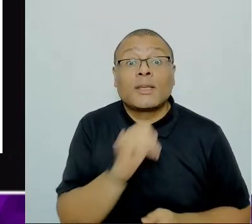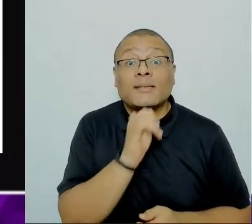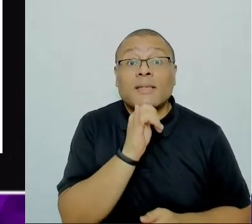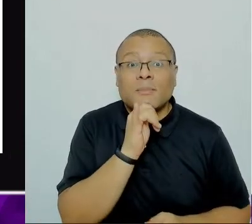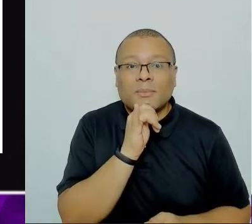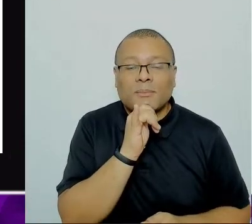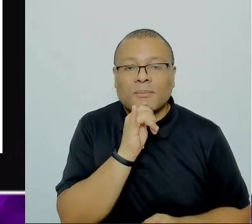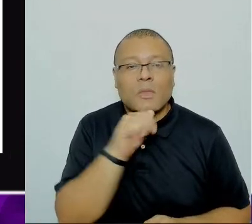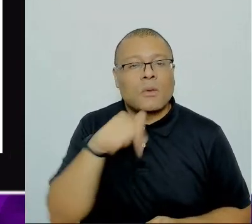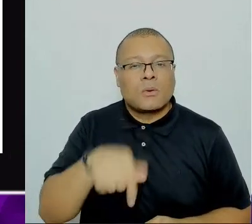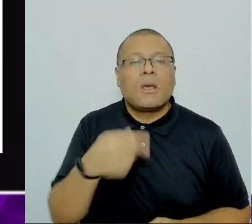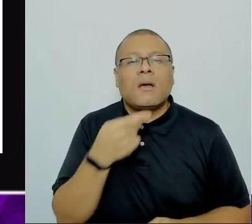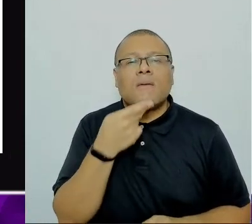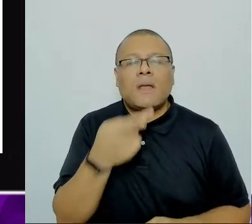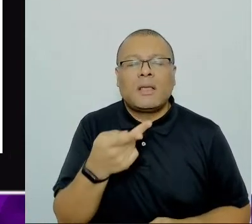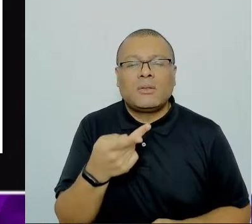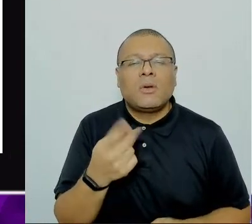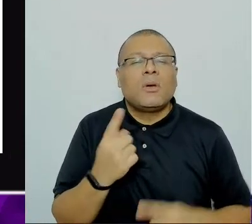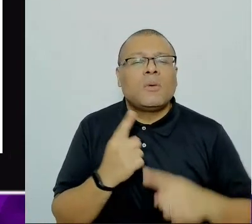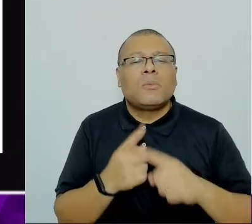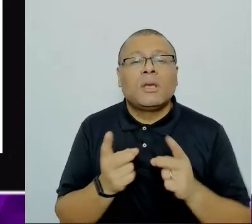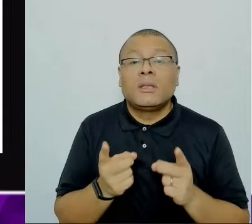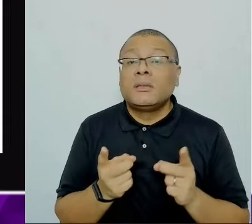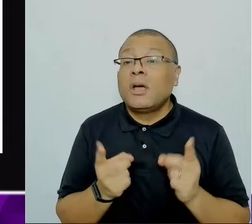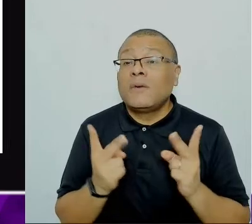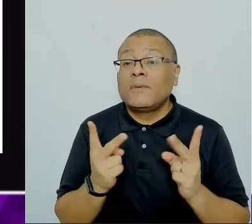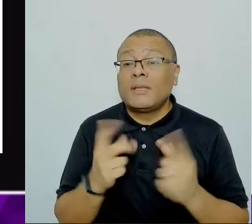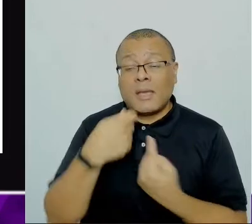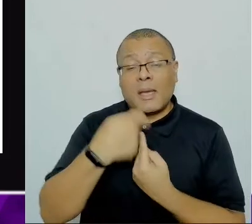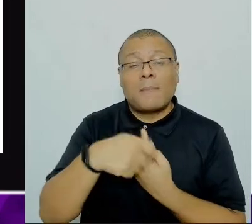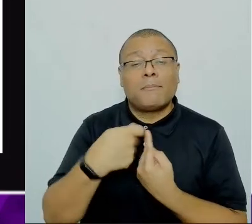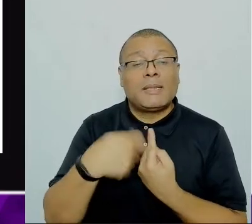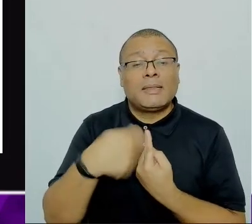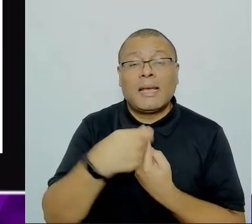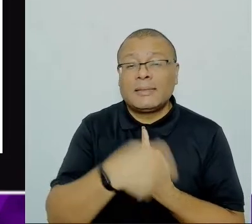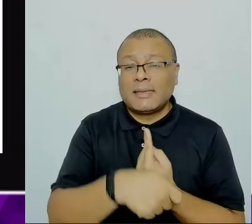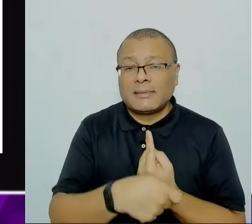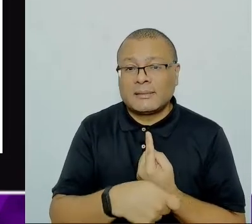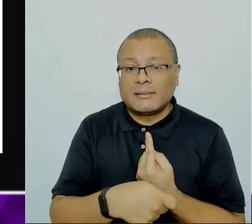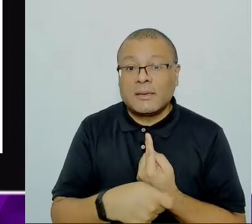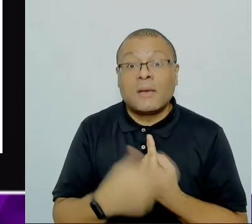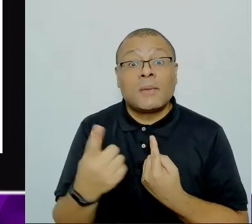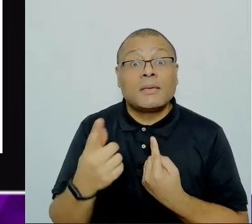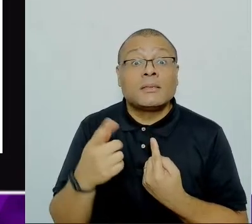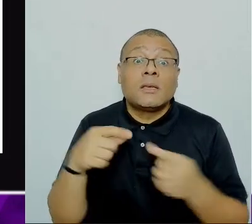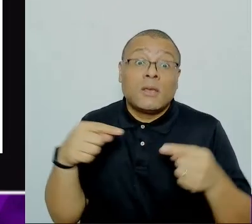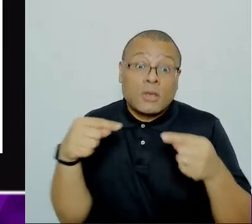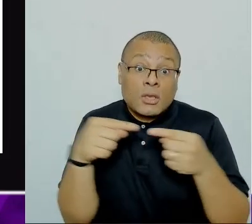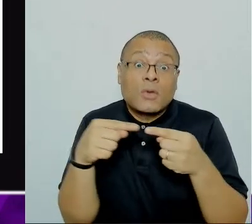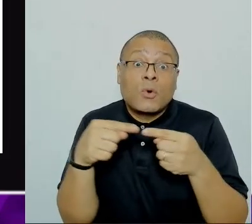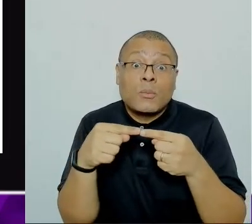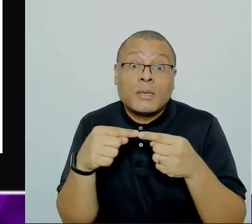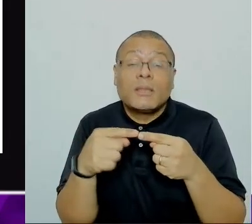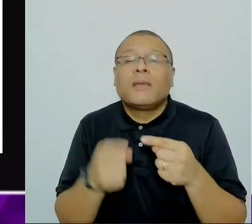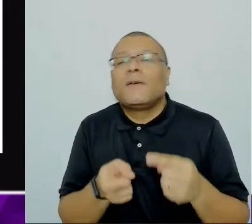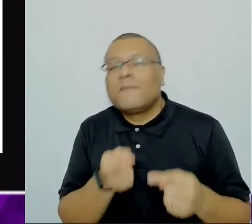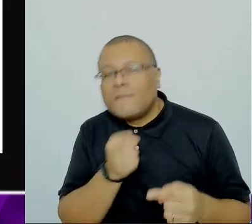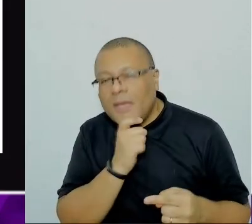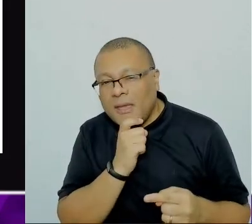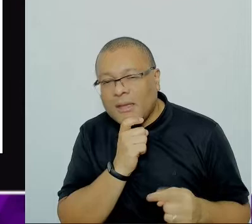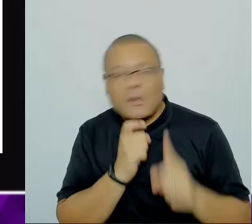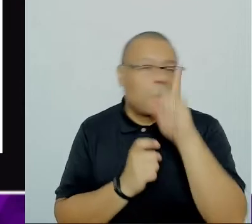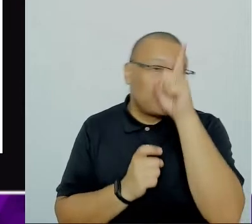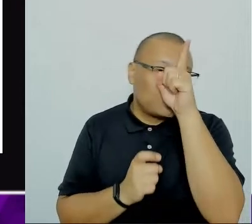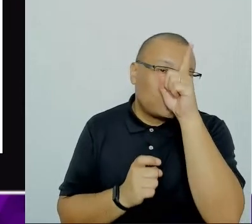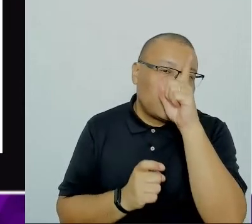está falando que, assim, por que não vender as bananas, né? Mas aí de acordo com a maturidade, se é maduro ou não. Pô, Ale,